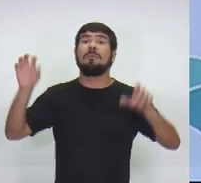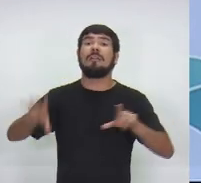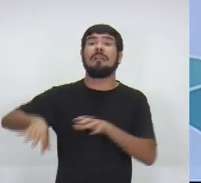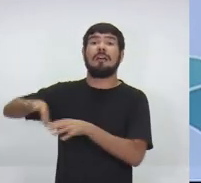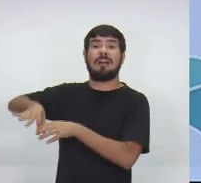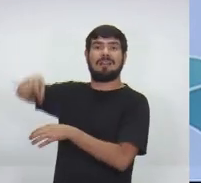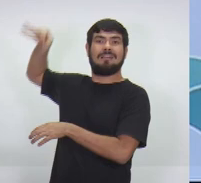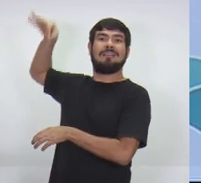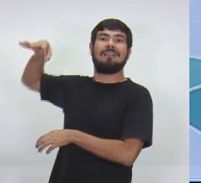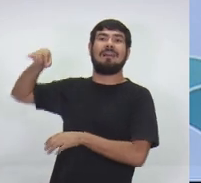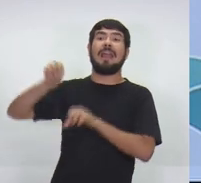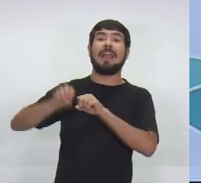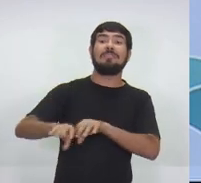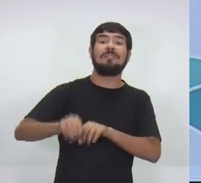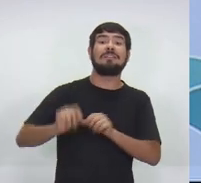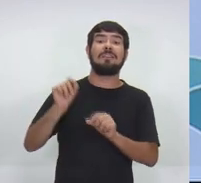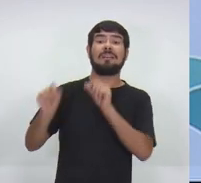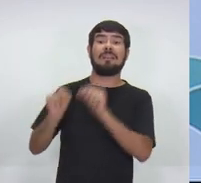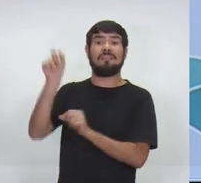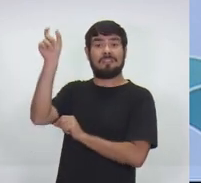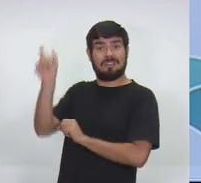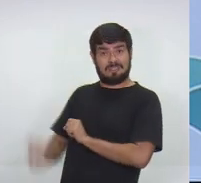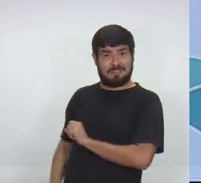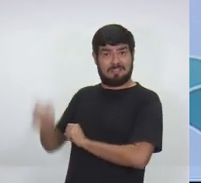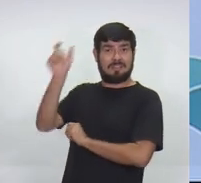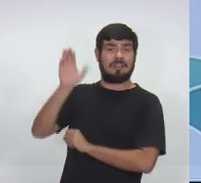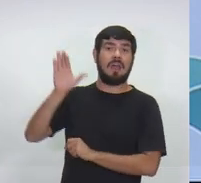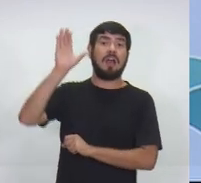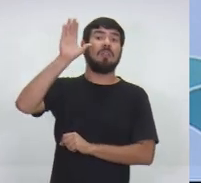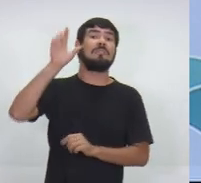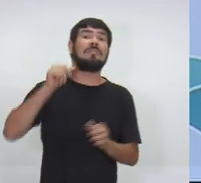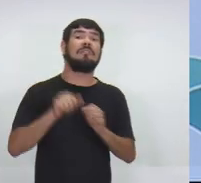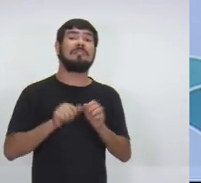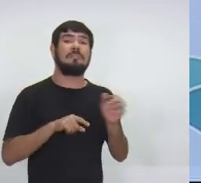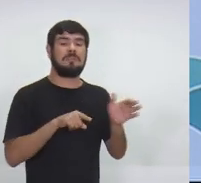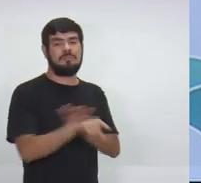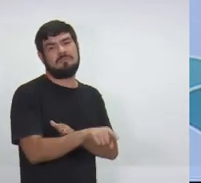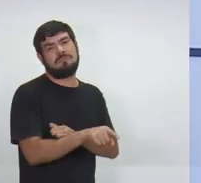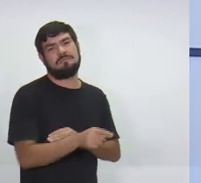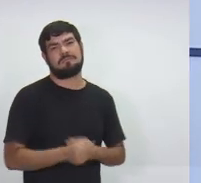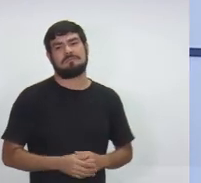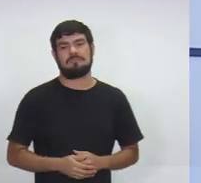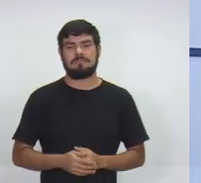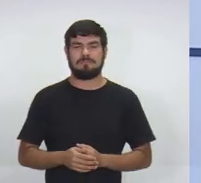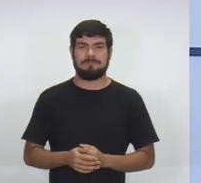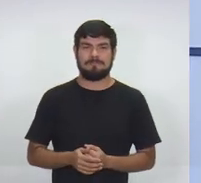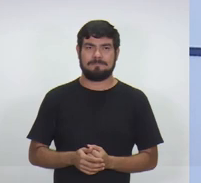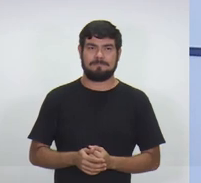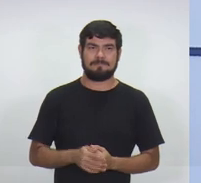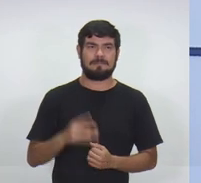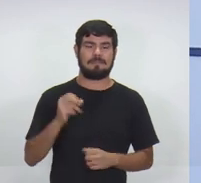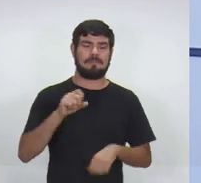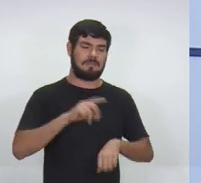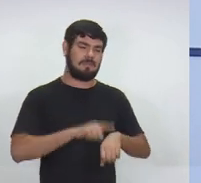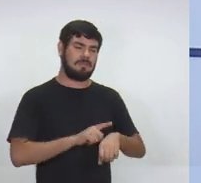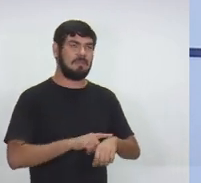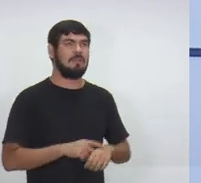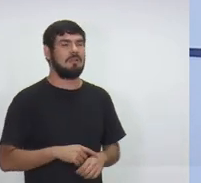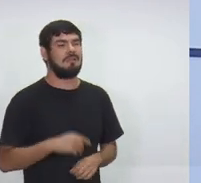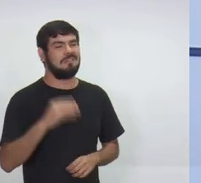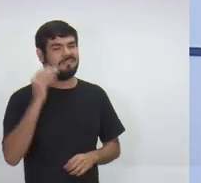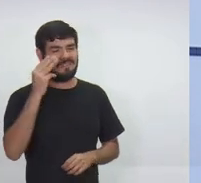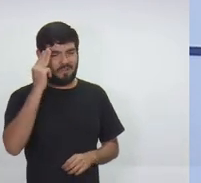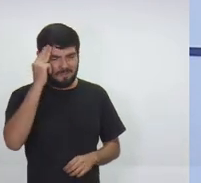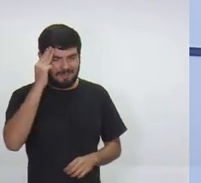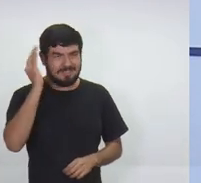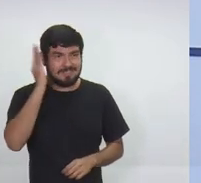sorteada para fazer essa pergunta é a candidata lúcia antony do pc do b só tem 30 segundos que ajuda a tomar nós sabemos que a educação